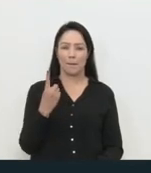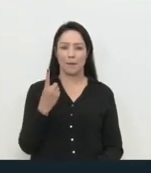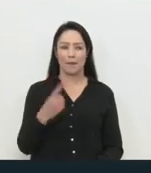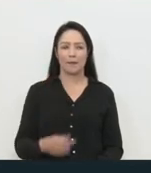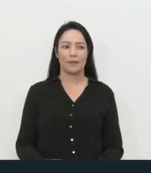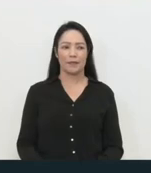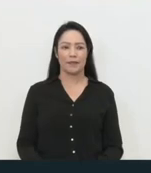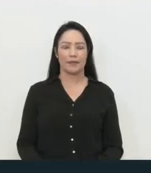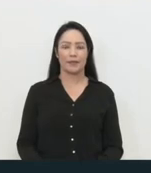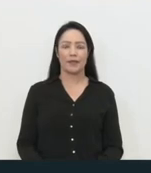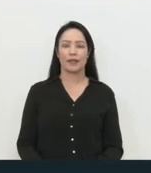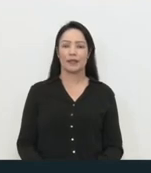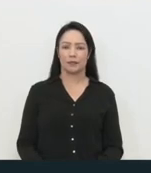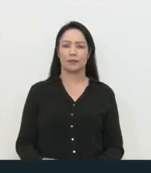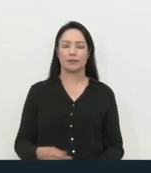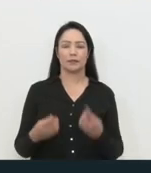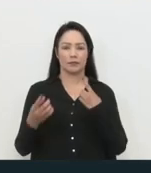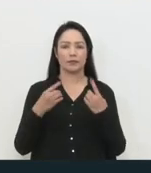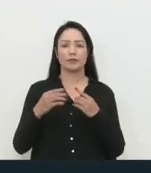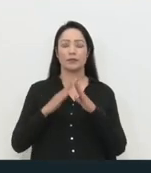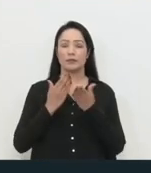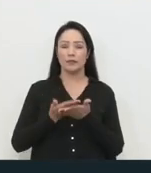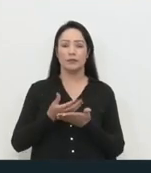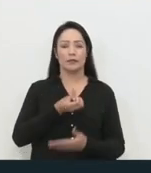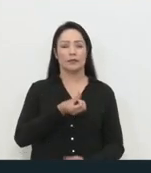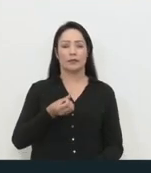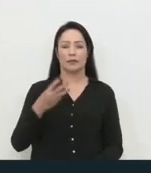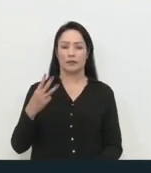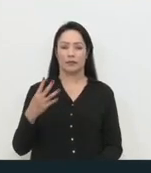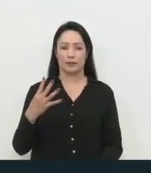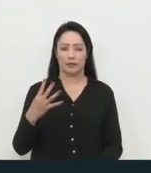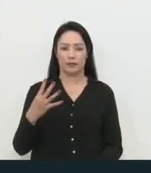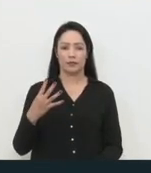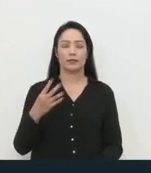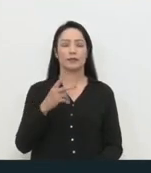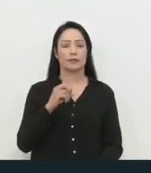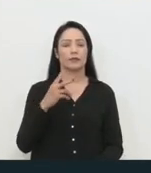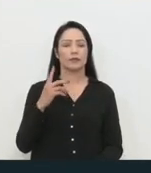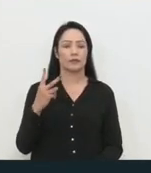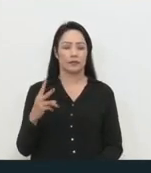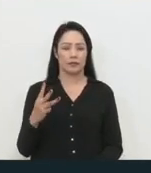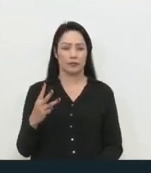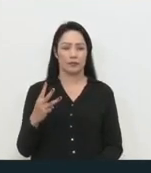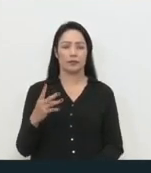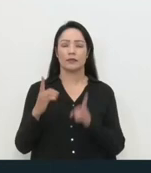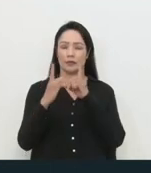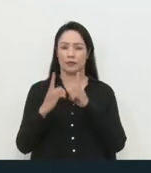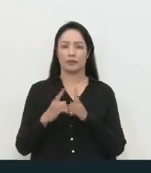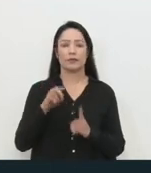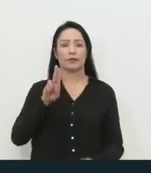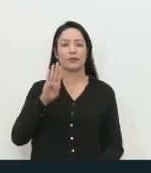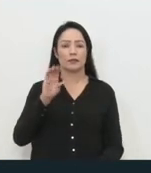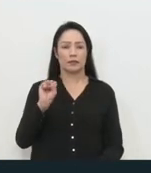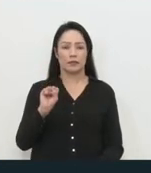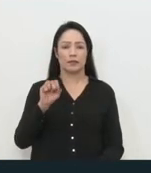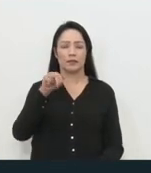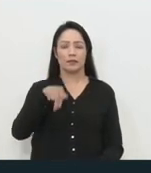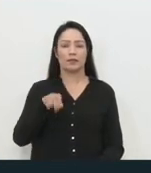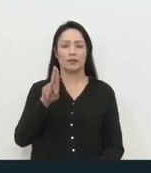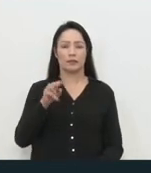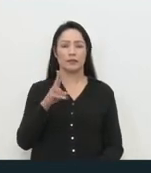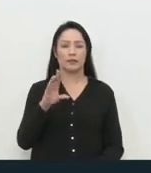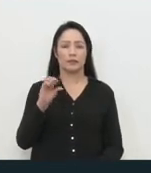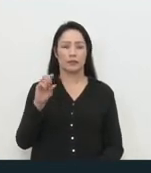71 leituras informações sobre atendimento médico nas UBS na UBS Munhoz autor Vereador